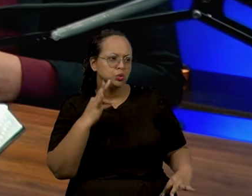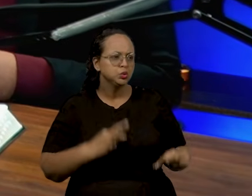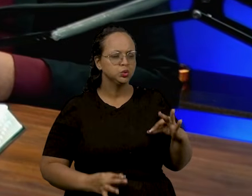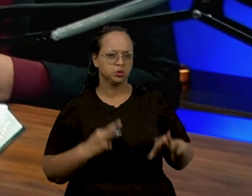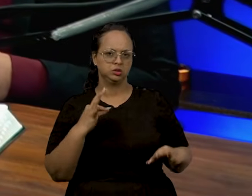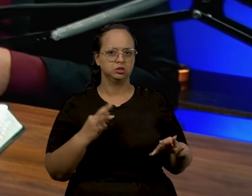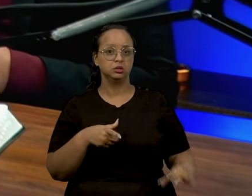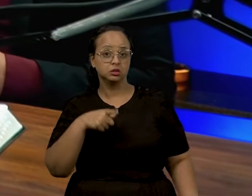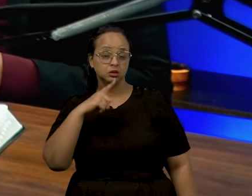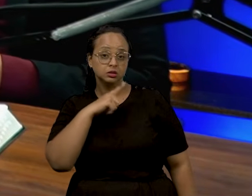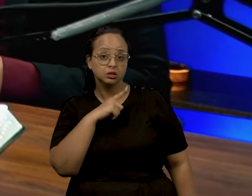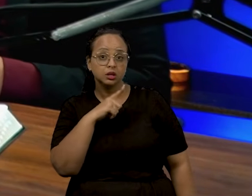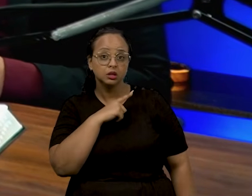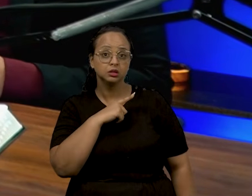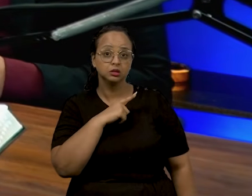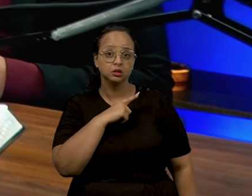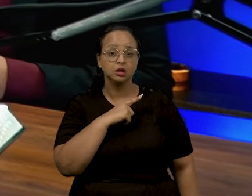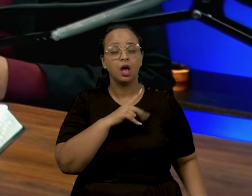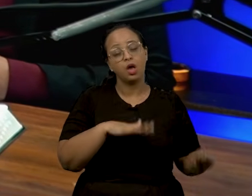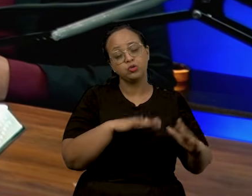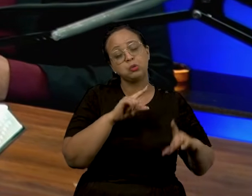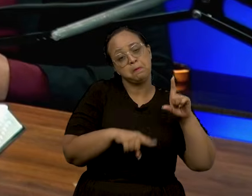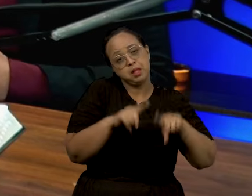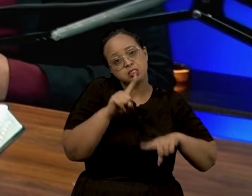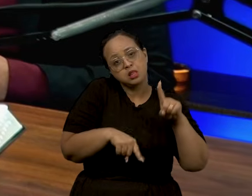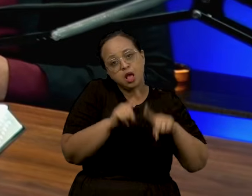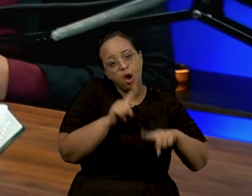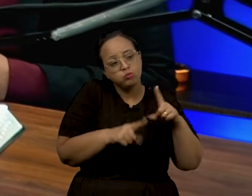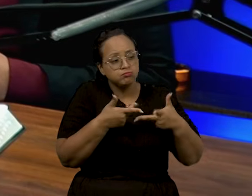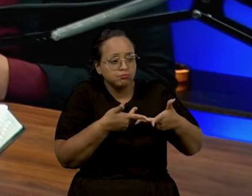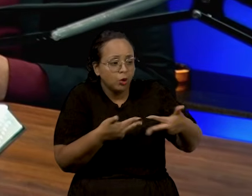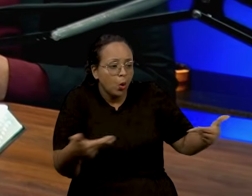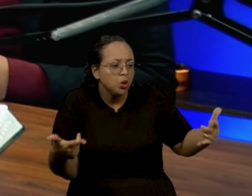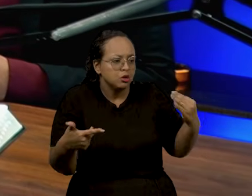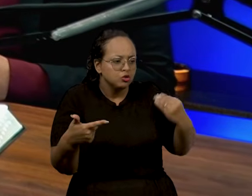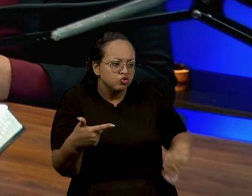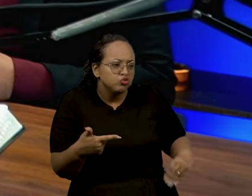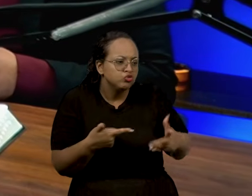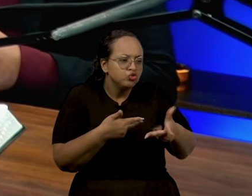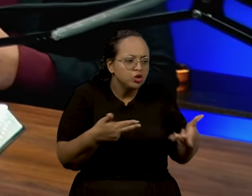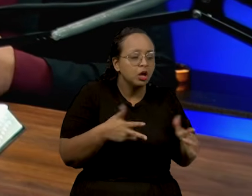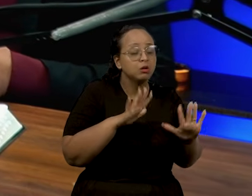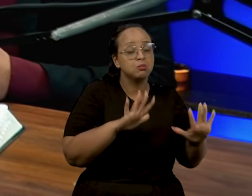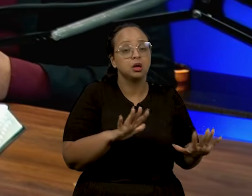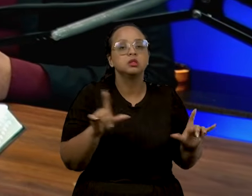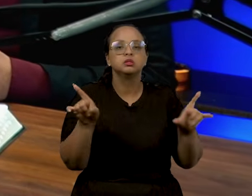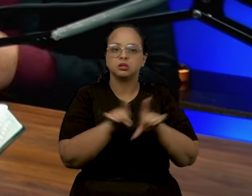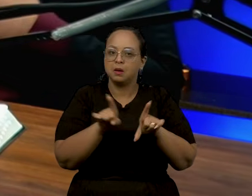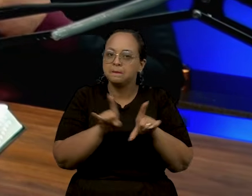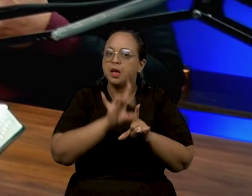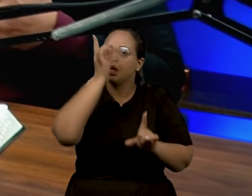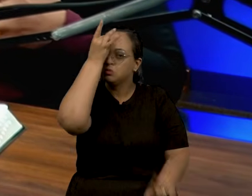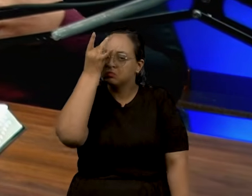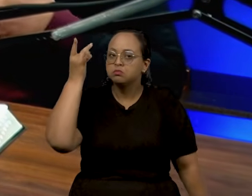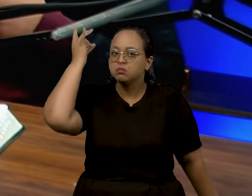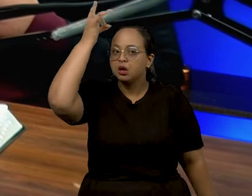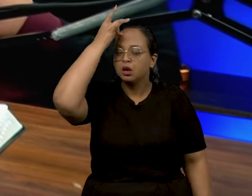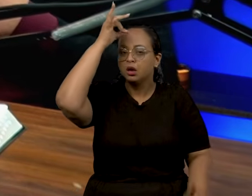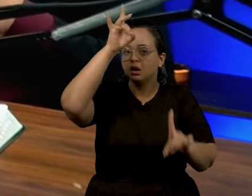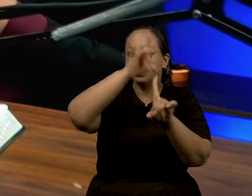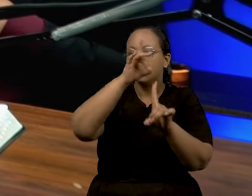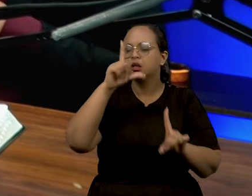quanto questões espirituais. Então tudo ficava debaixo desse julgamento ali daqueles homens que